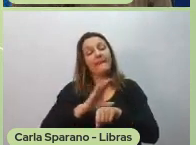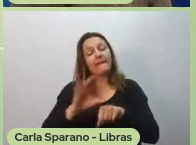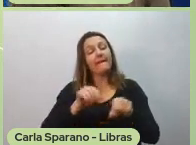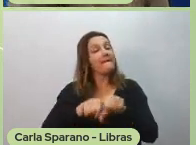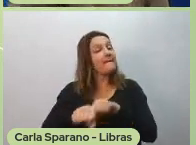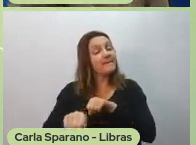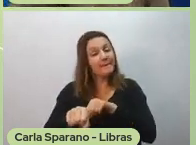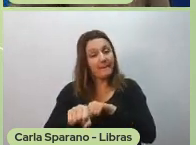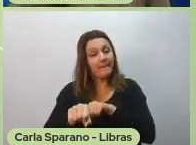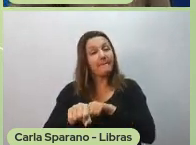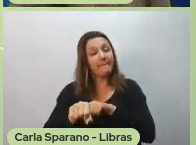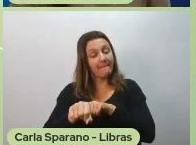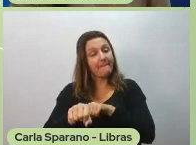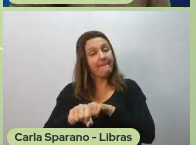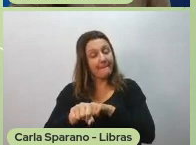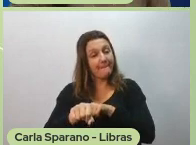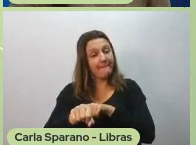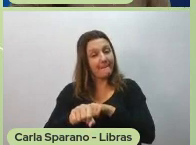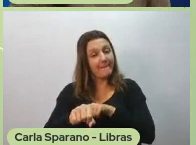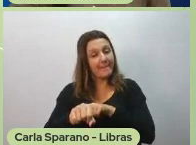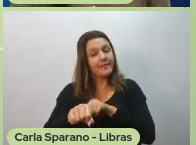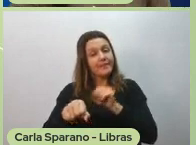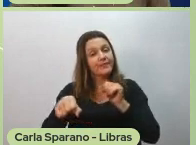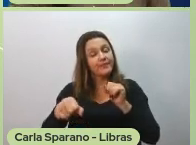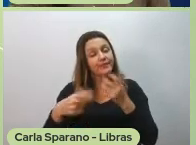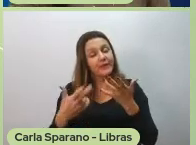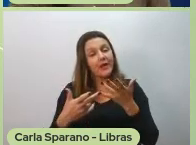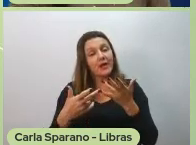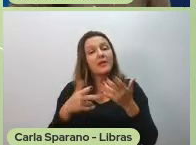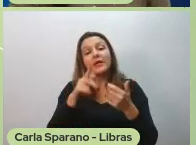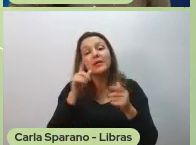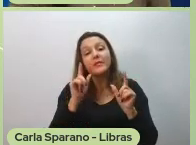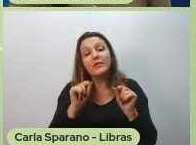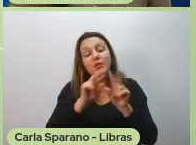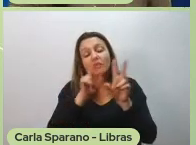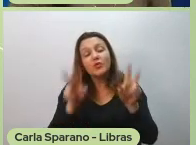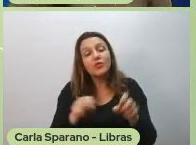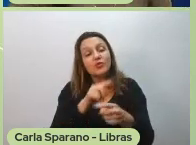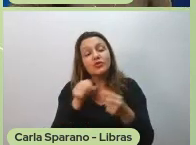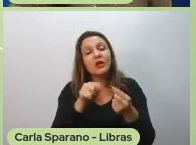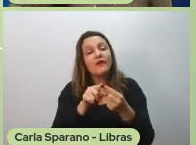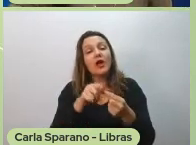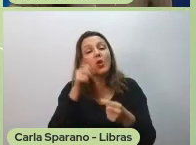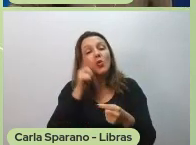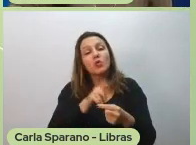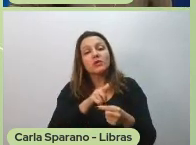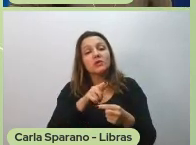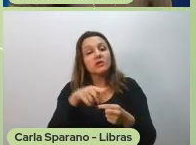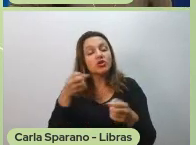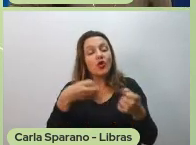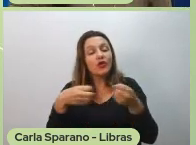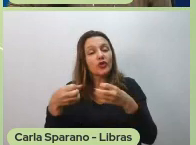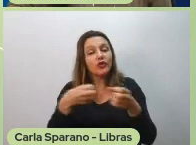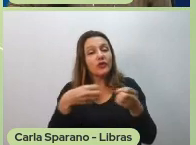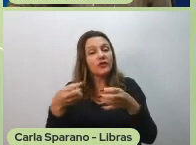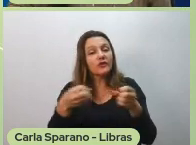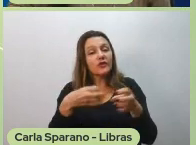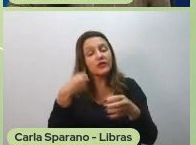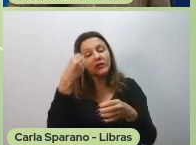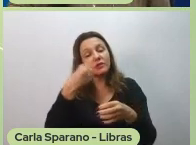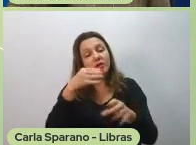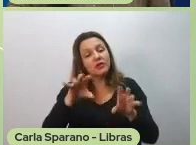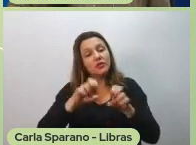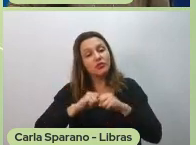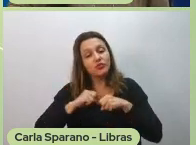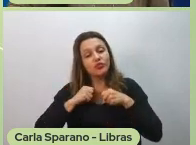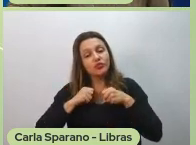formação para adquirir novas competências para ir para outra área. E não dá ciumeira entre as áreas, não? Você tirar o profissional de uma área para